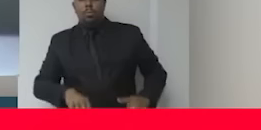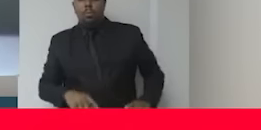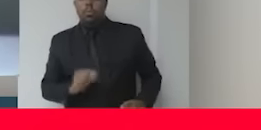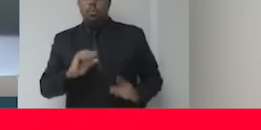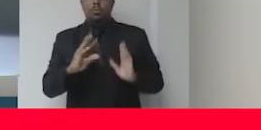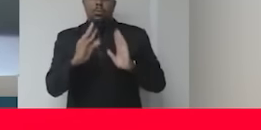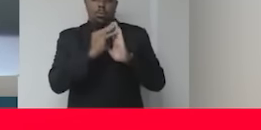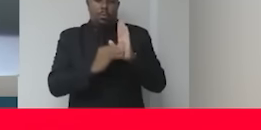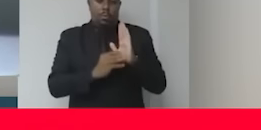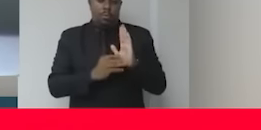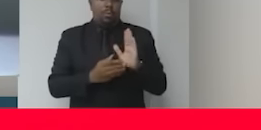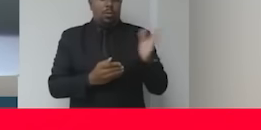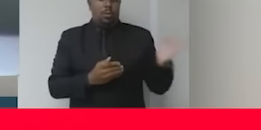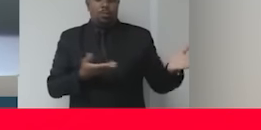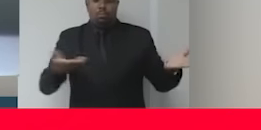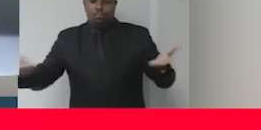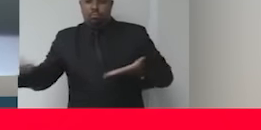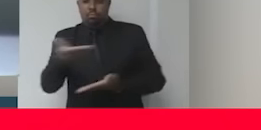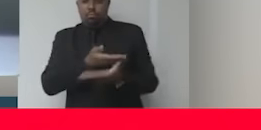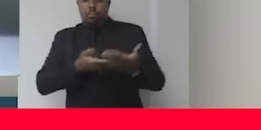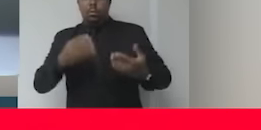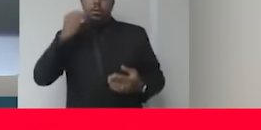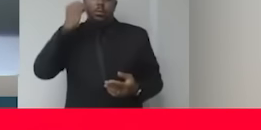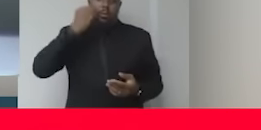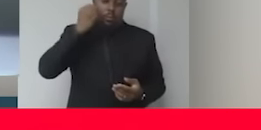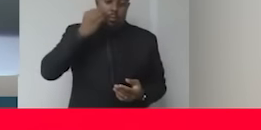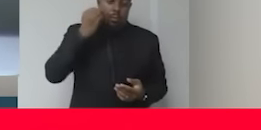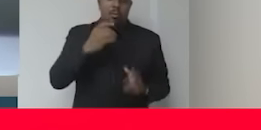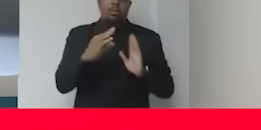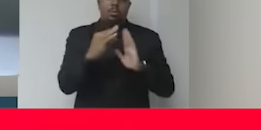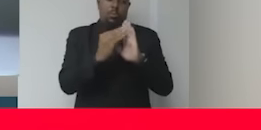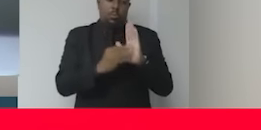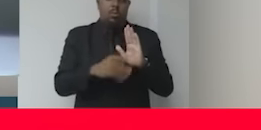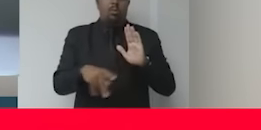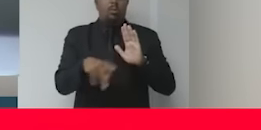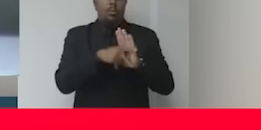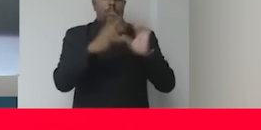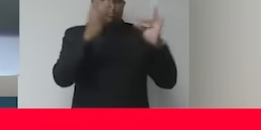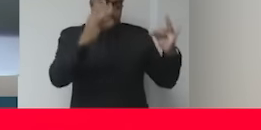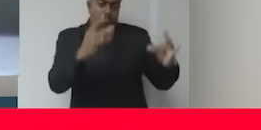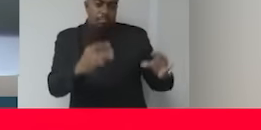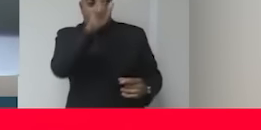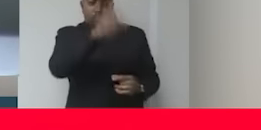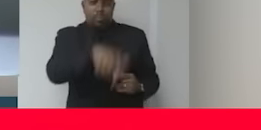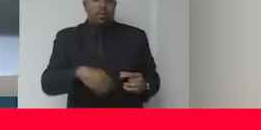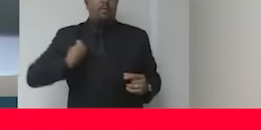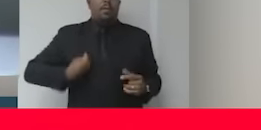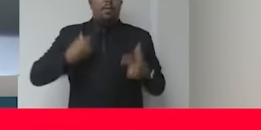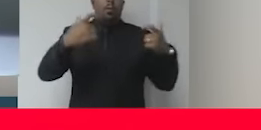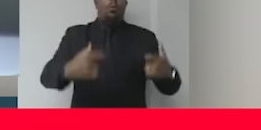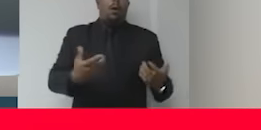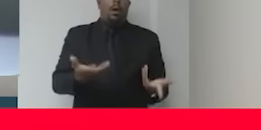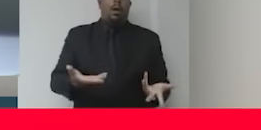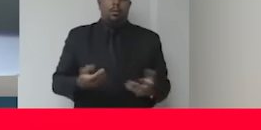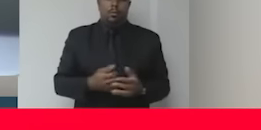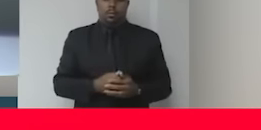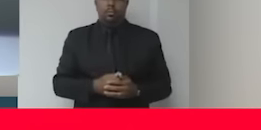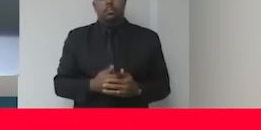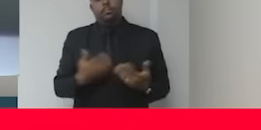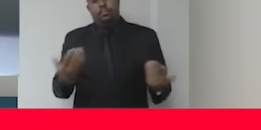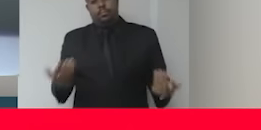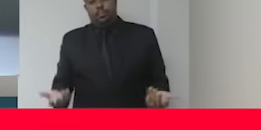o meio, sua experiência pretérita, características pessoais, local onde vive. Assim, as lições doutrinárias